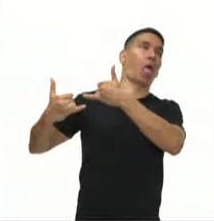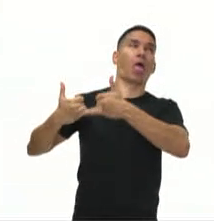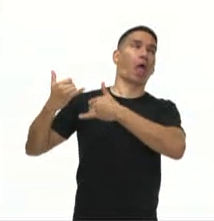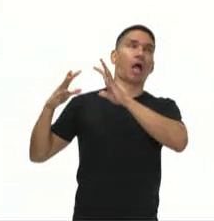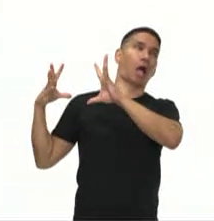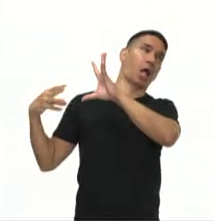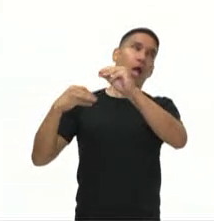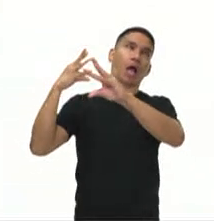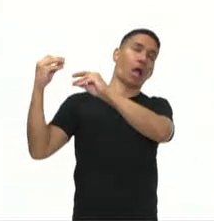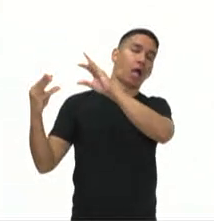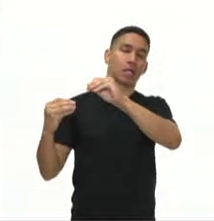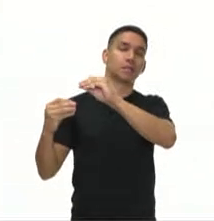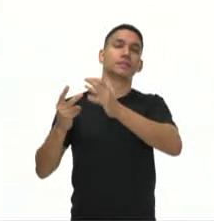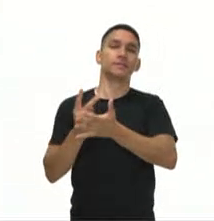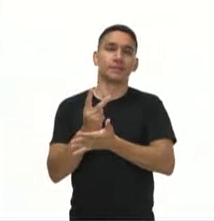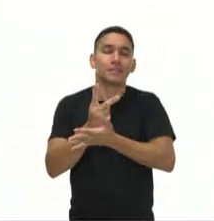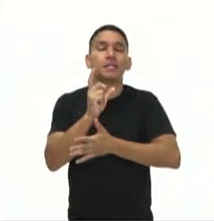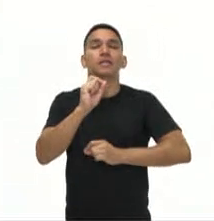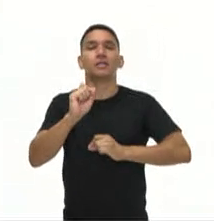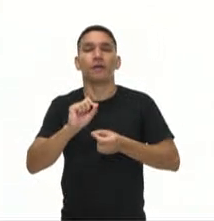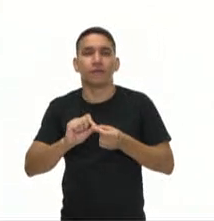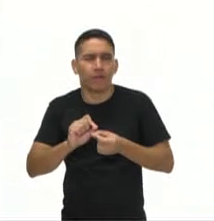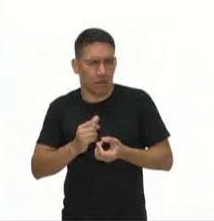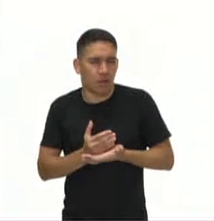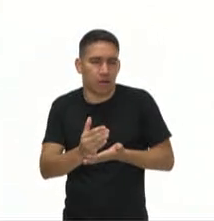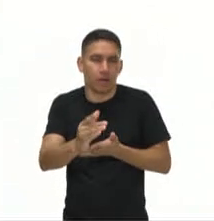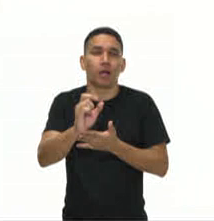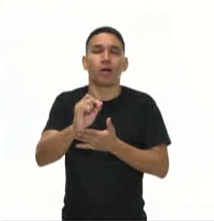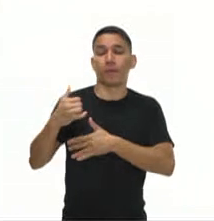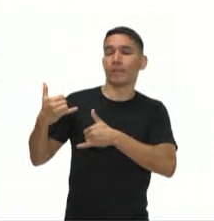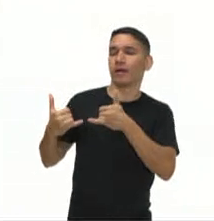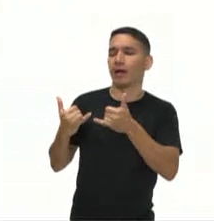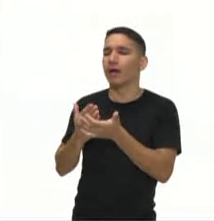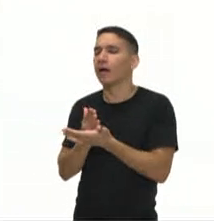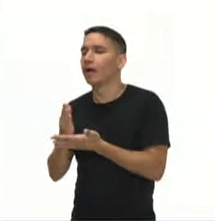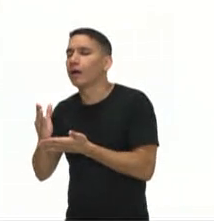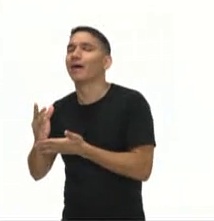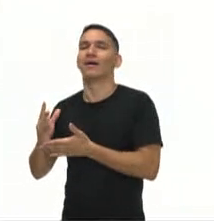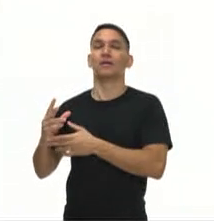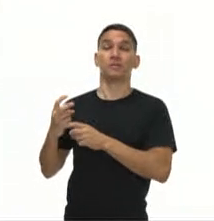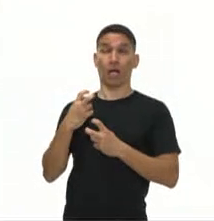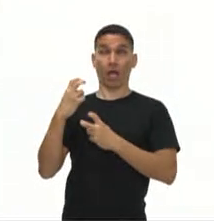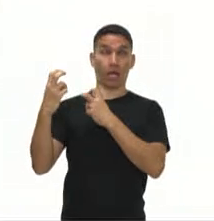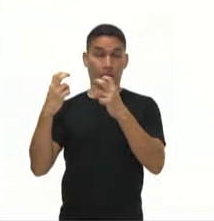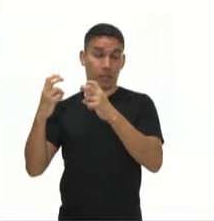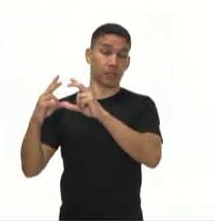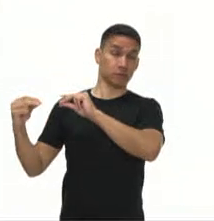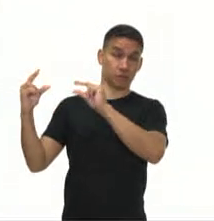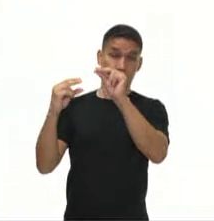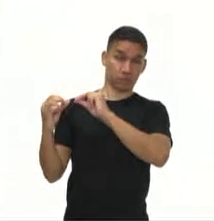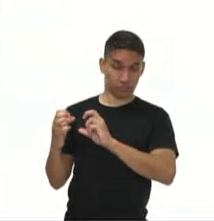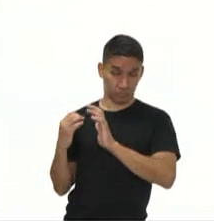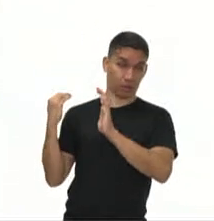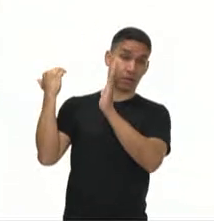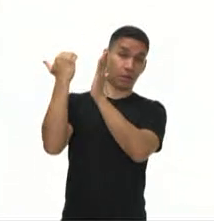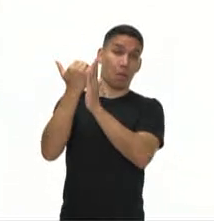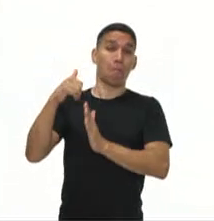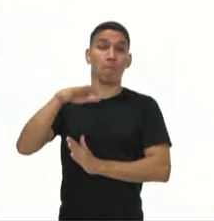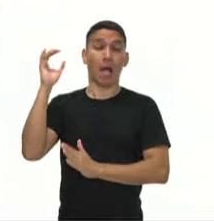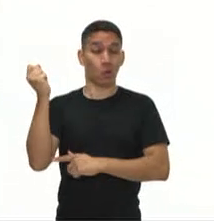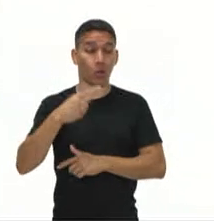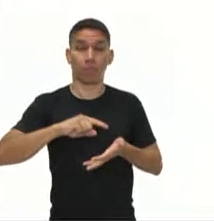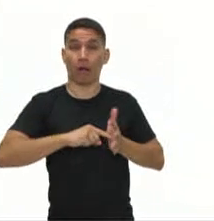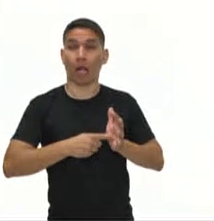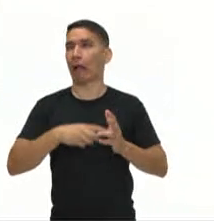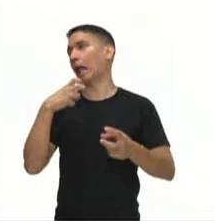E mesmo a sede começara. Brincar com a turma, falar bem alto, mais alto que o barulho do motor,